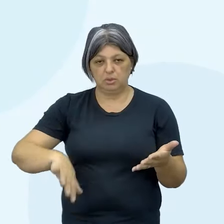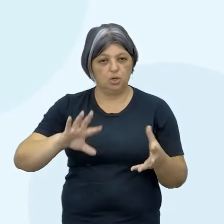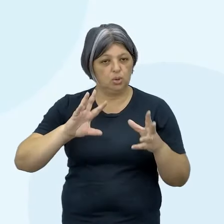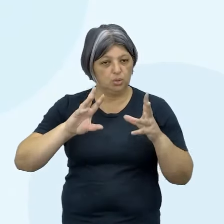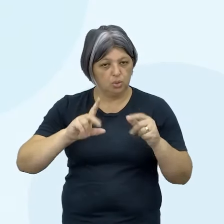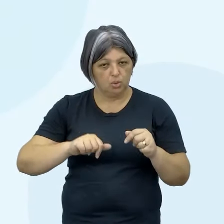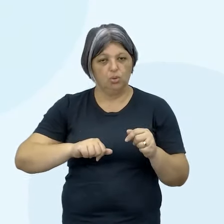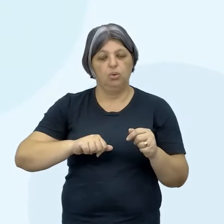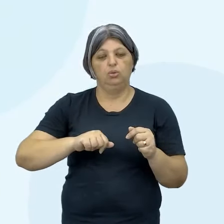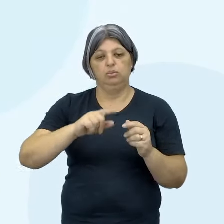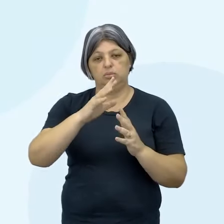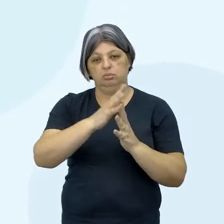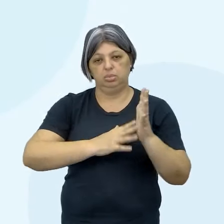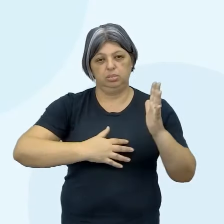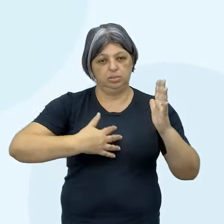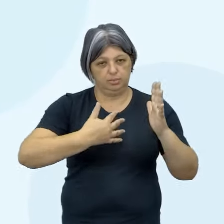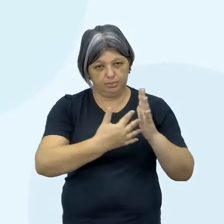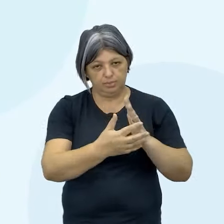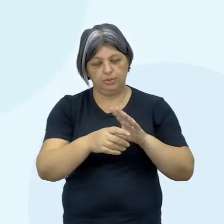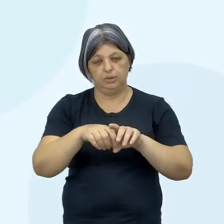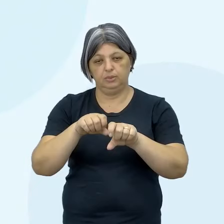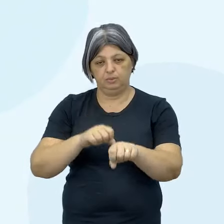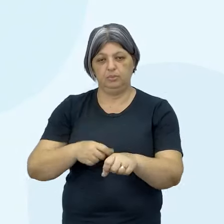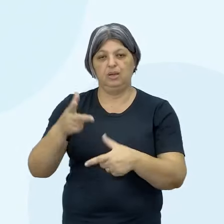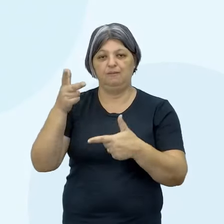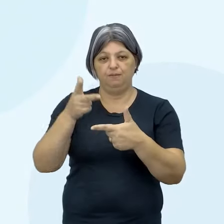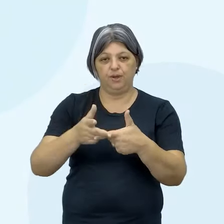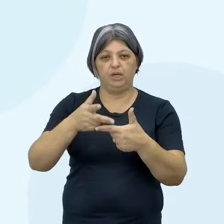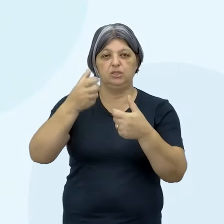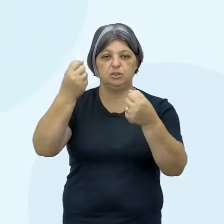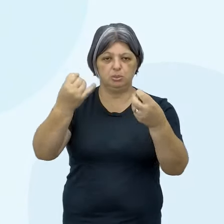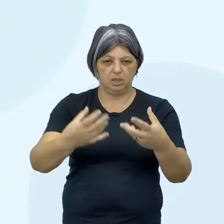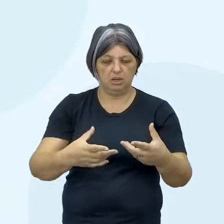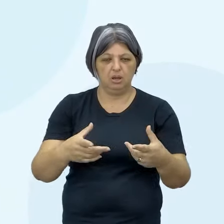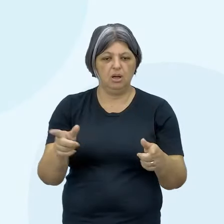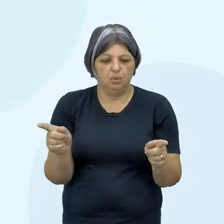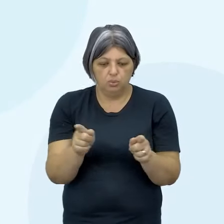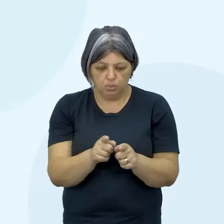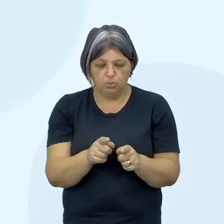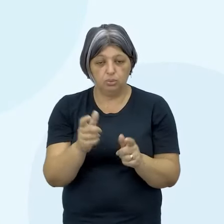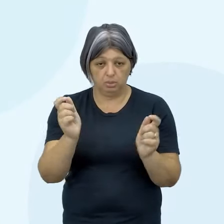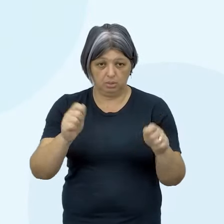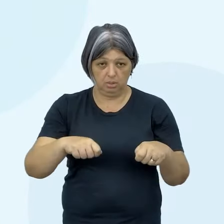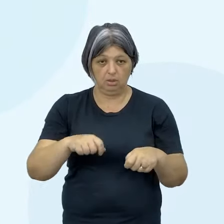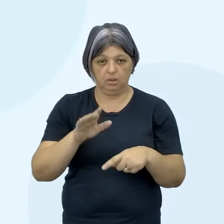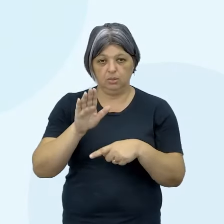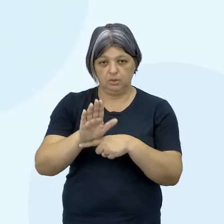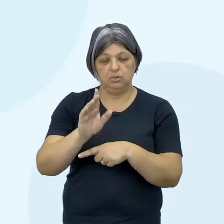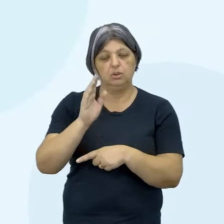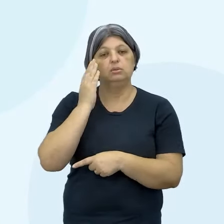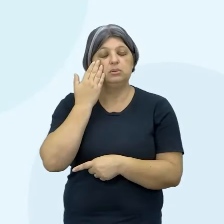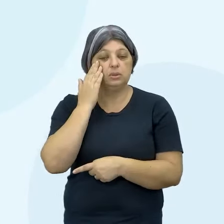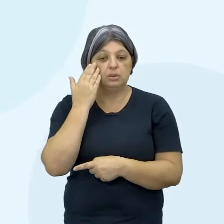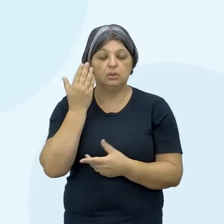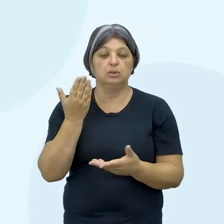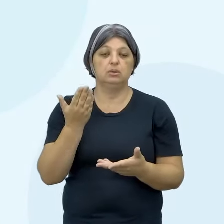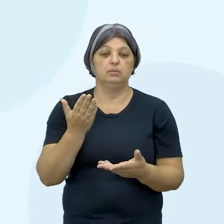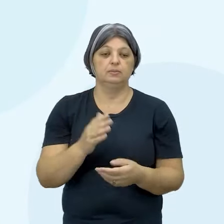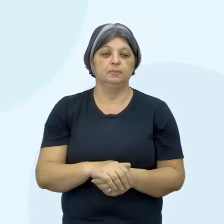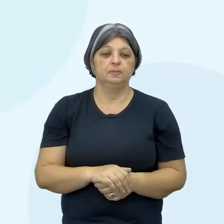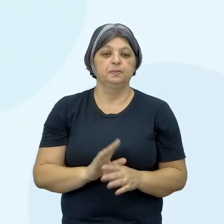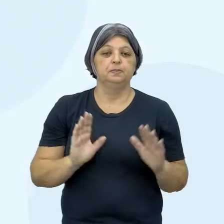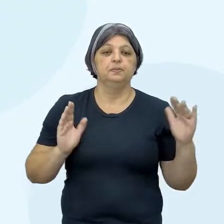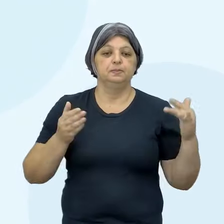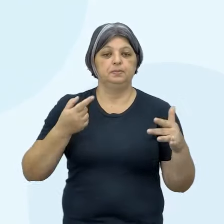itinerários formativos, né? Tem vídeos explicativos de cada um, vídeos curtinhos que podem ajudar vocês. Fala diretamente aí